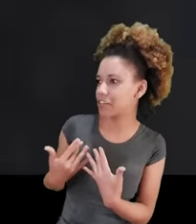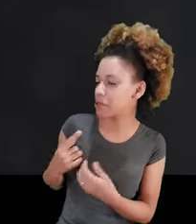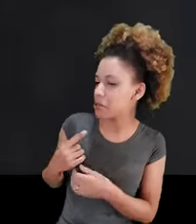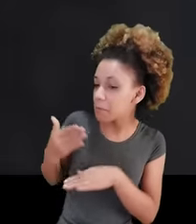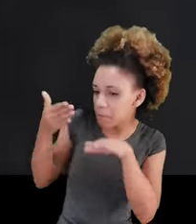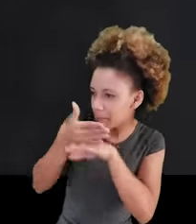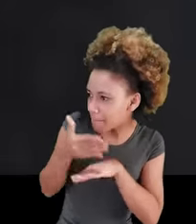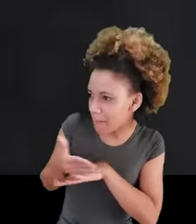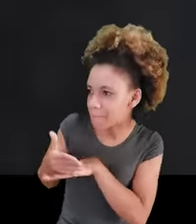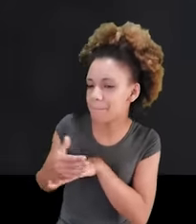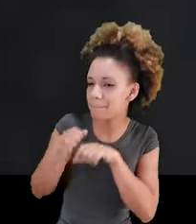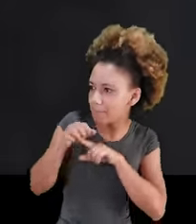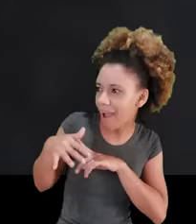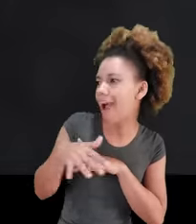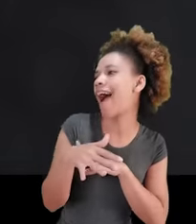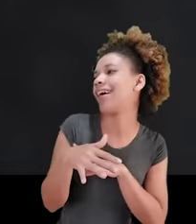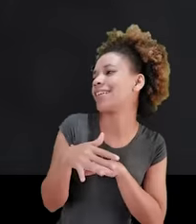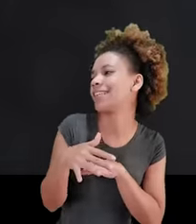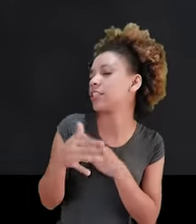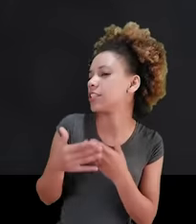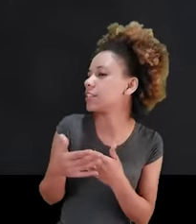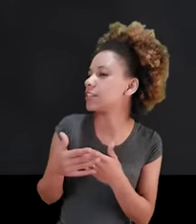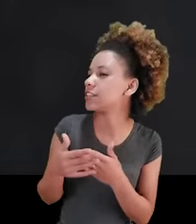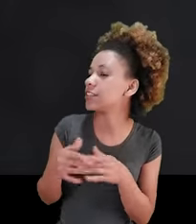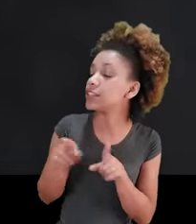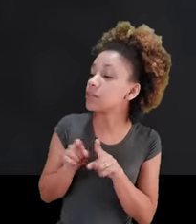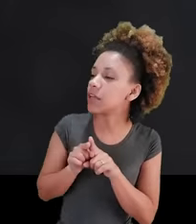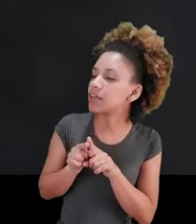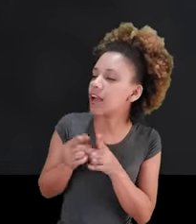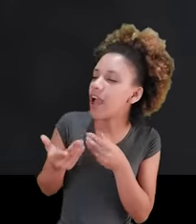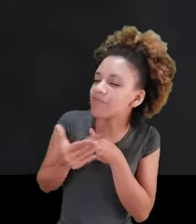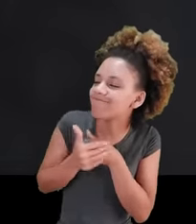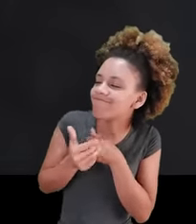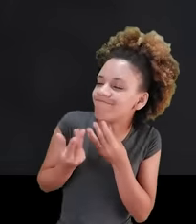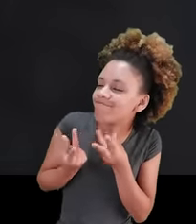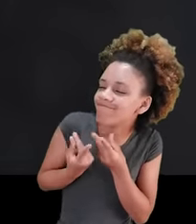quer que tu andes. Mas depois és um gajo super sensível.